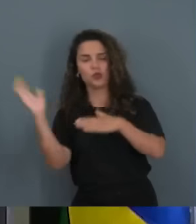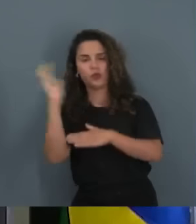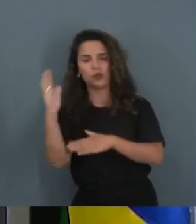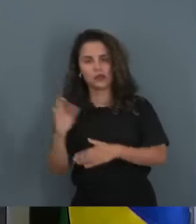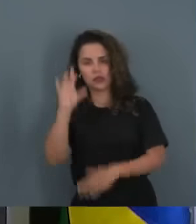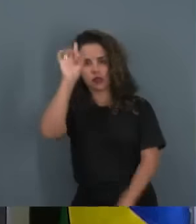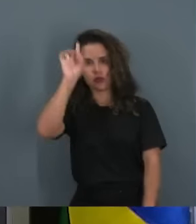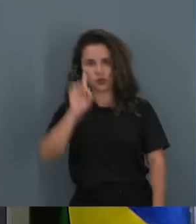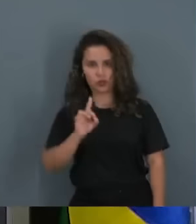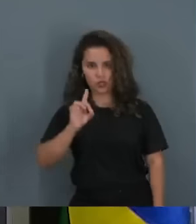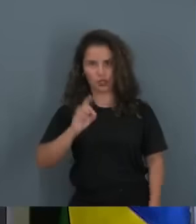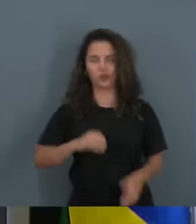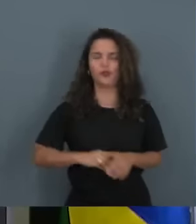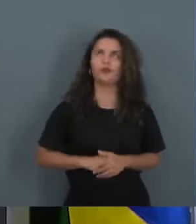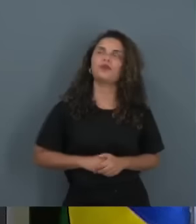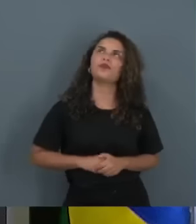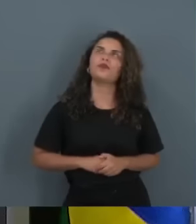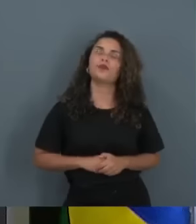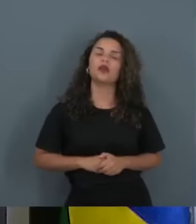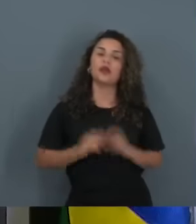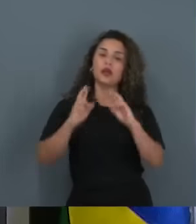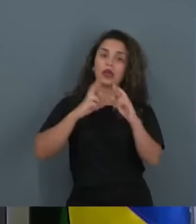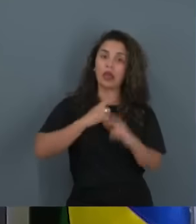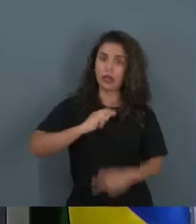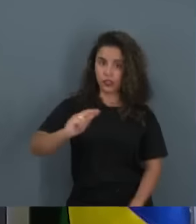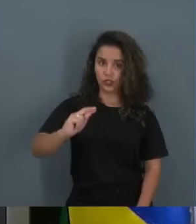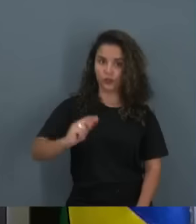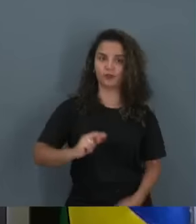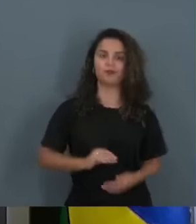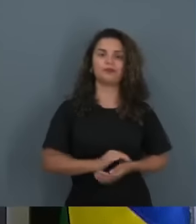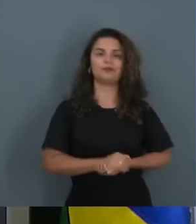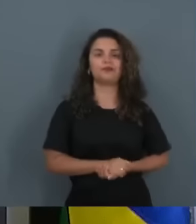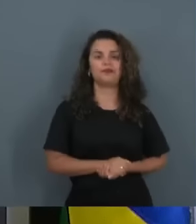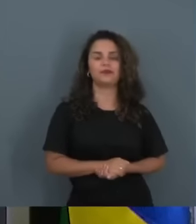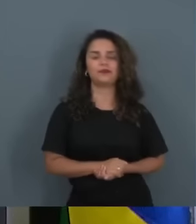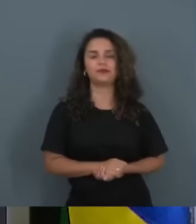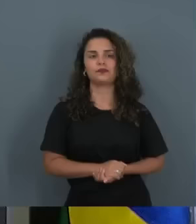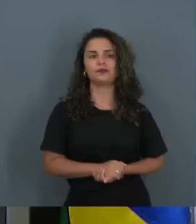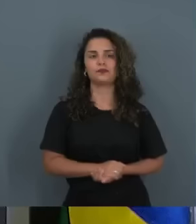Direito e Religião.